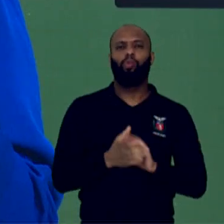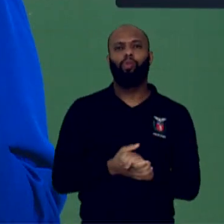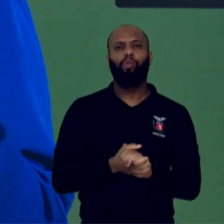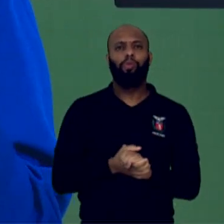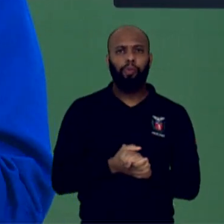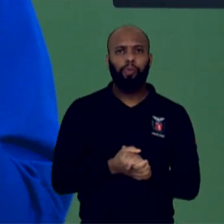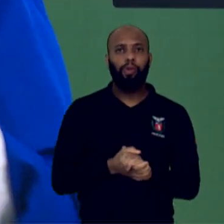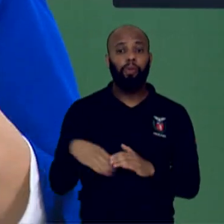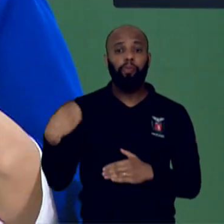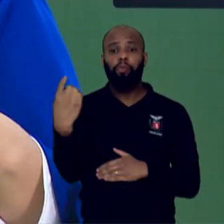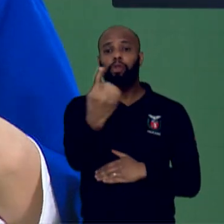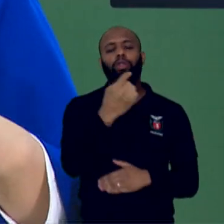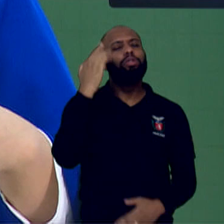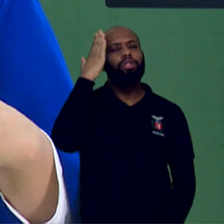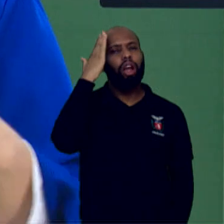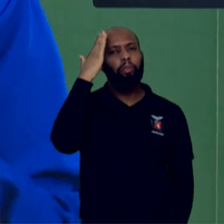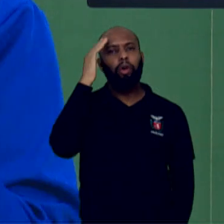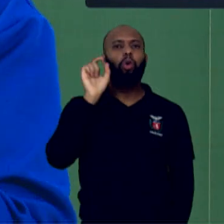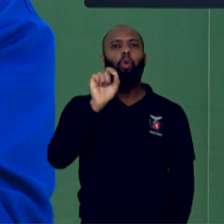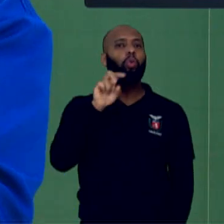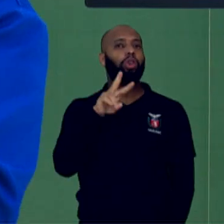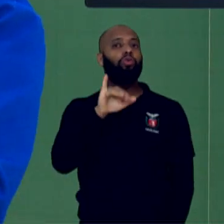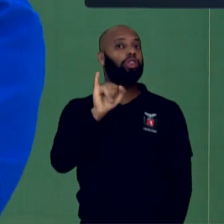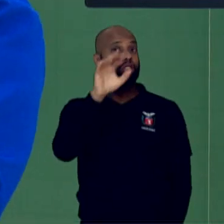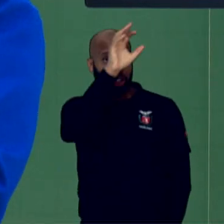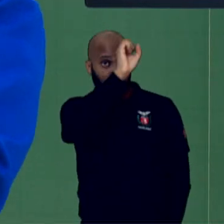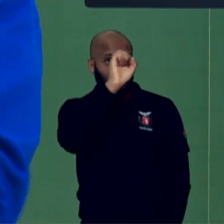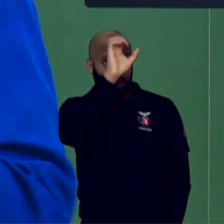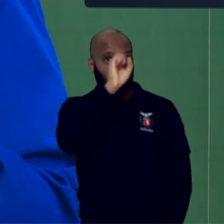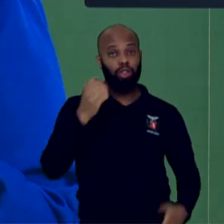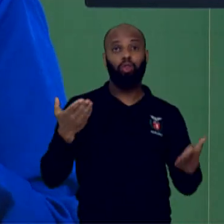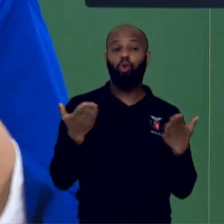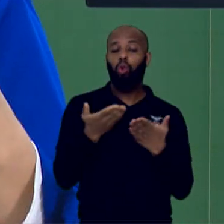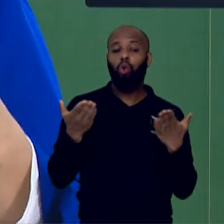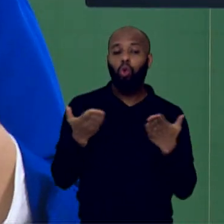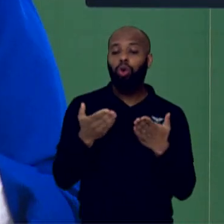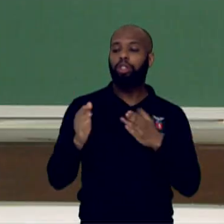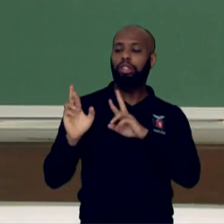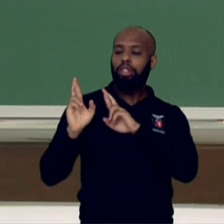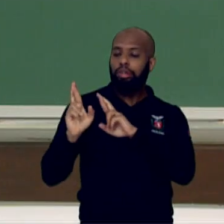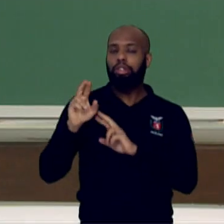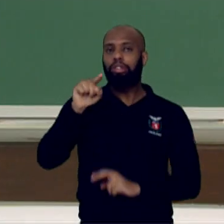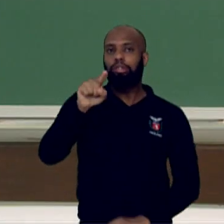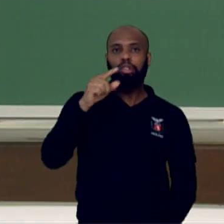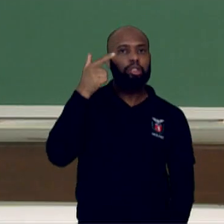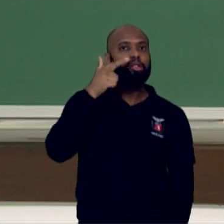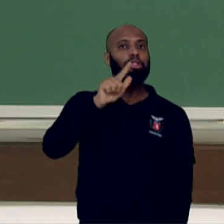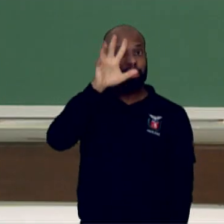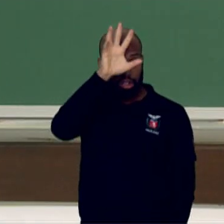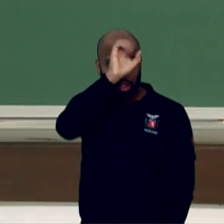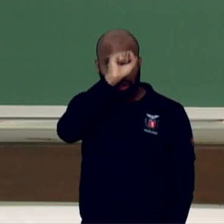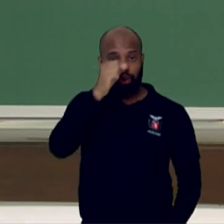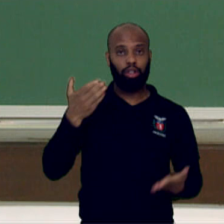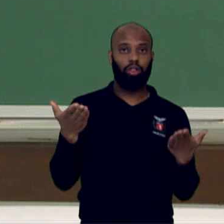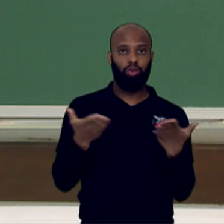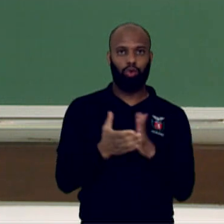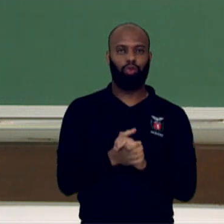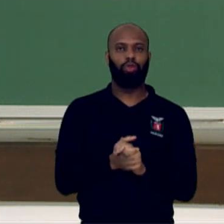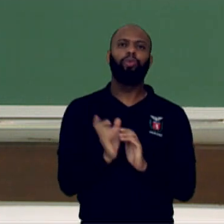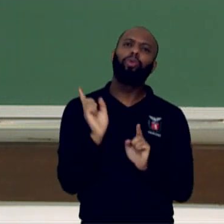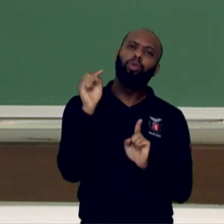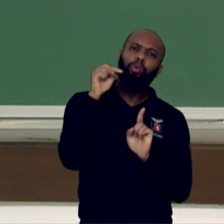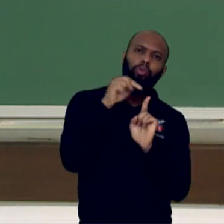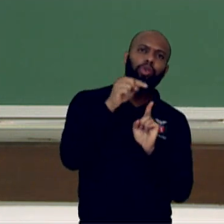ir se situando aí, né? No que a gente espera que vocês aprendam até o final da aula. Então, o objetivo